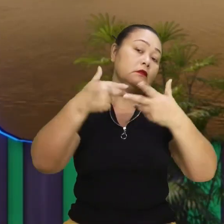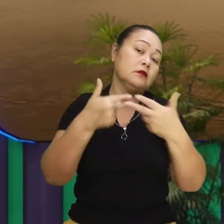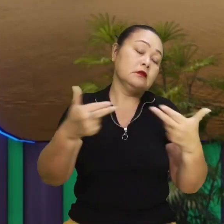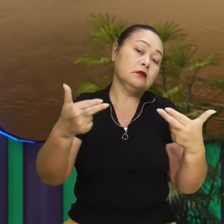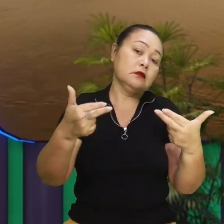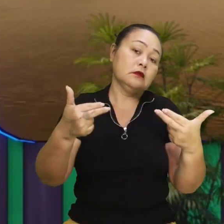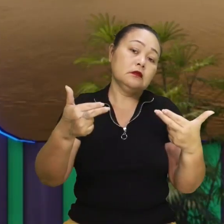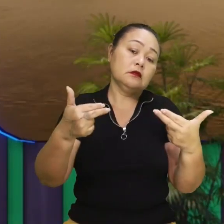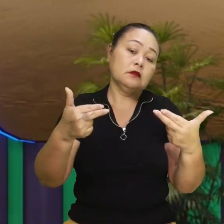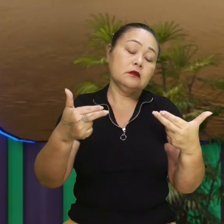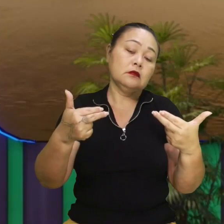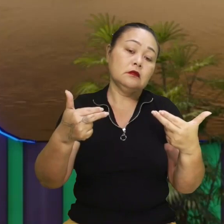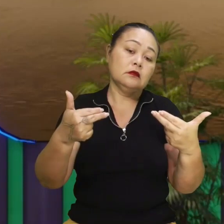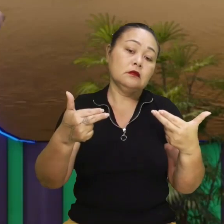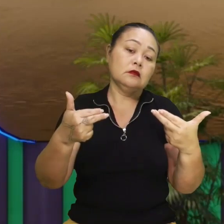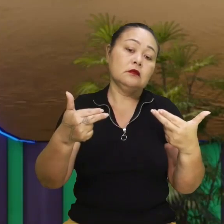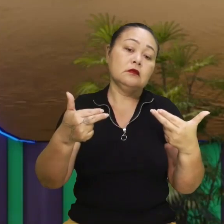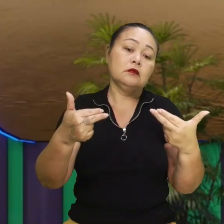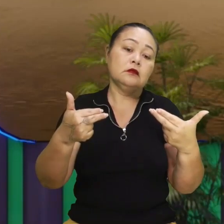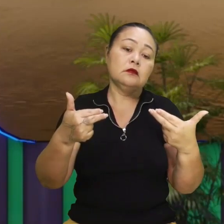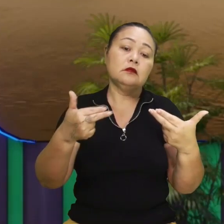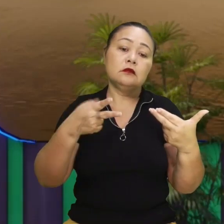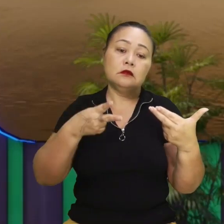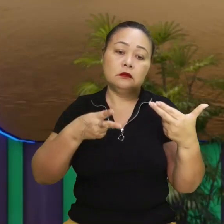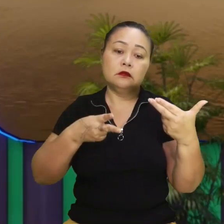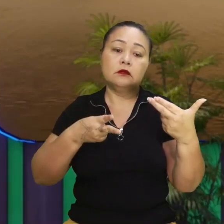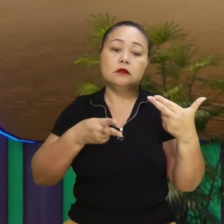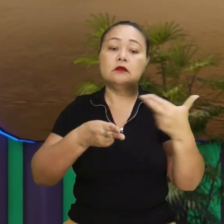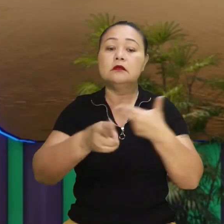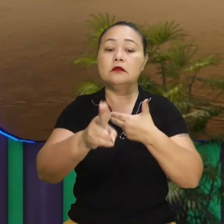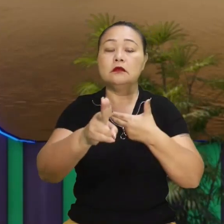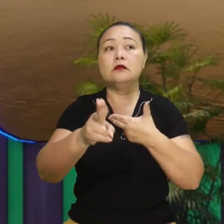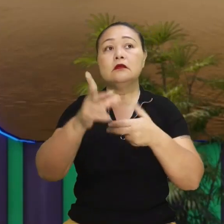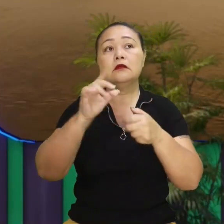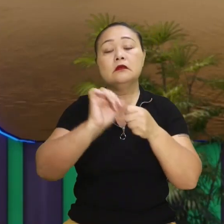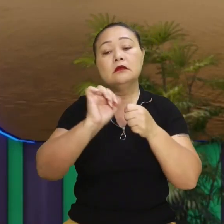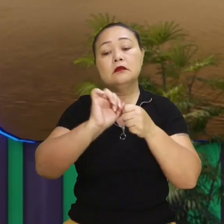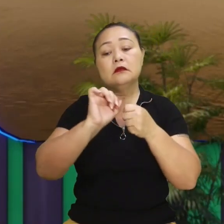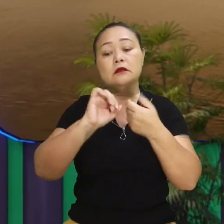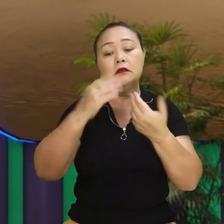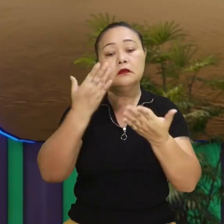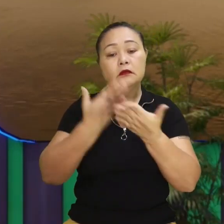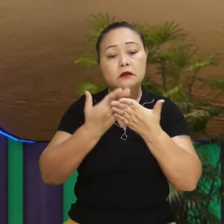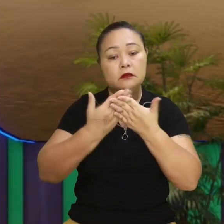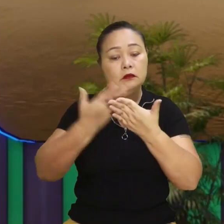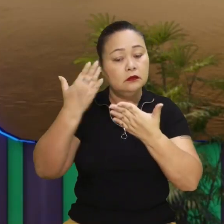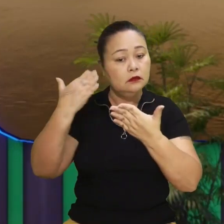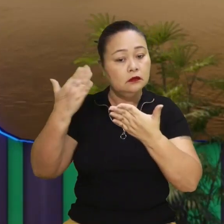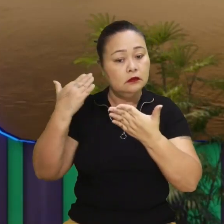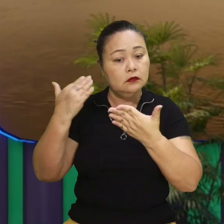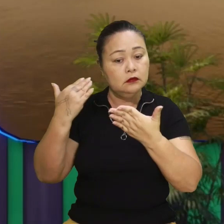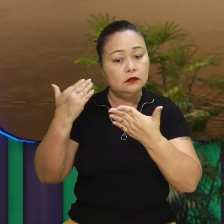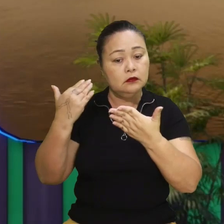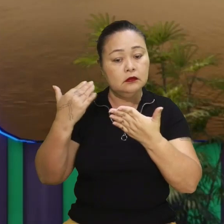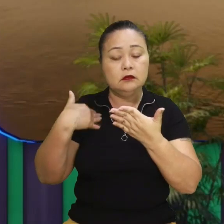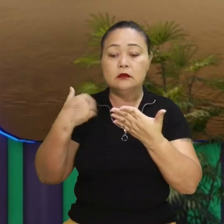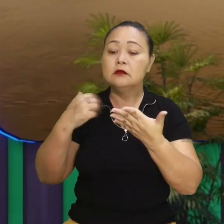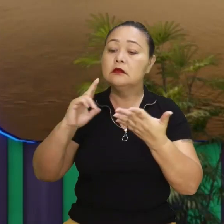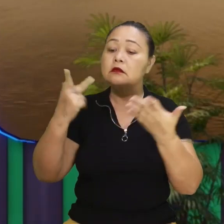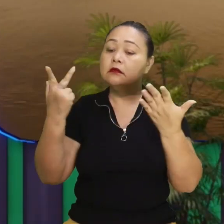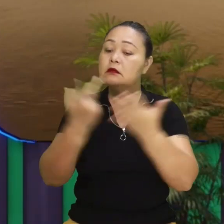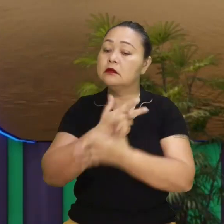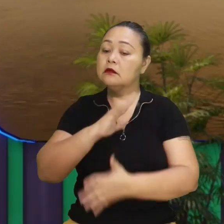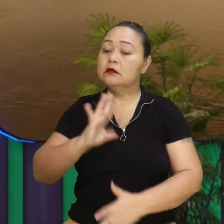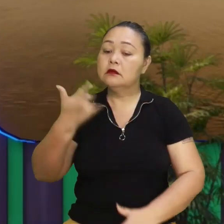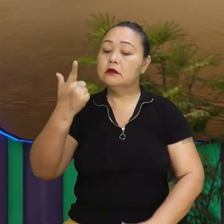a gente vai continuar Relembrando da aula passada fenômenos geográficos